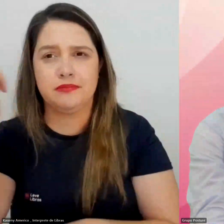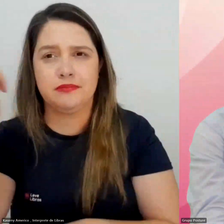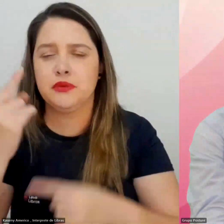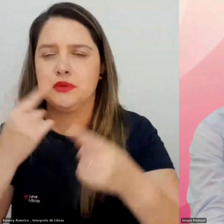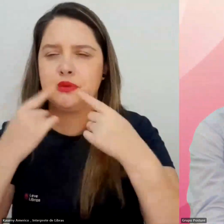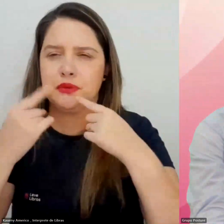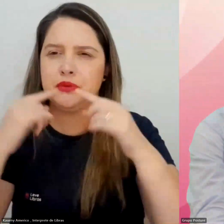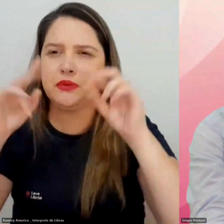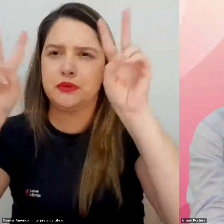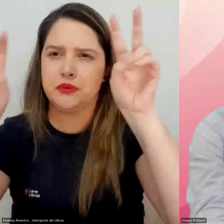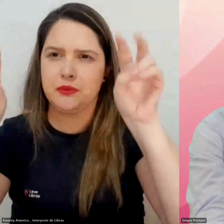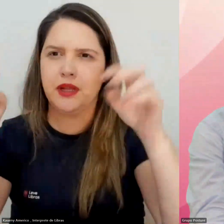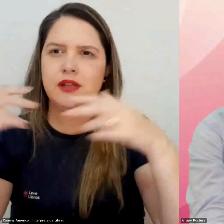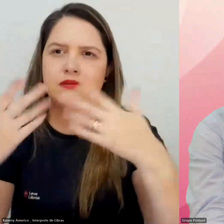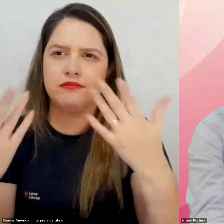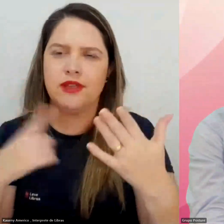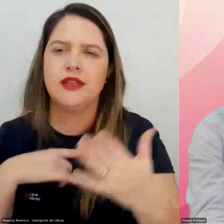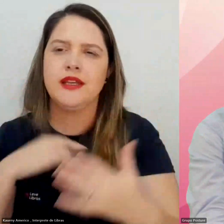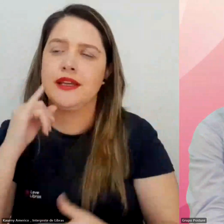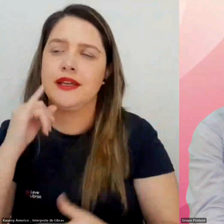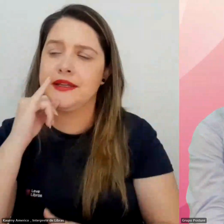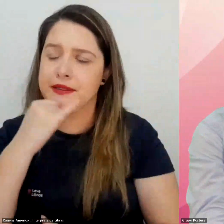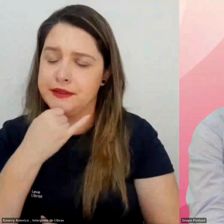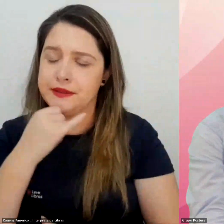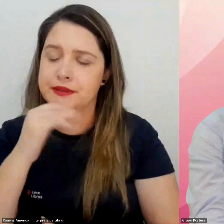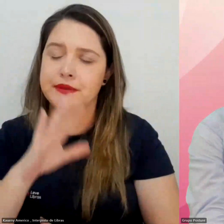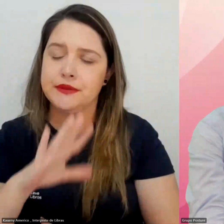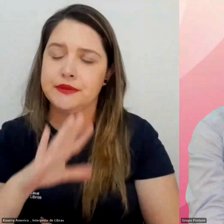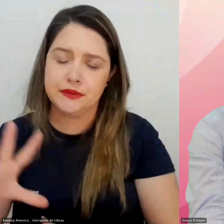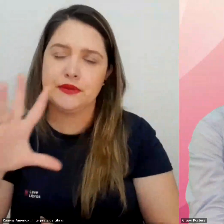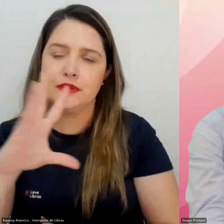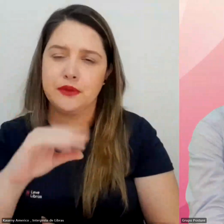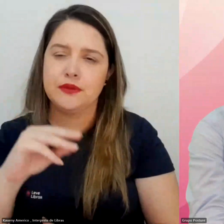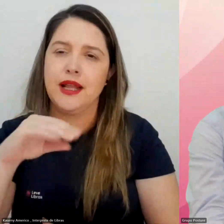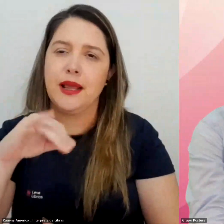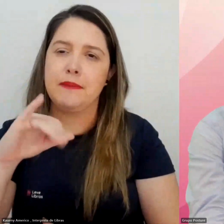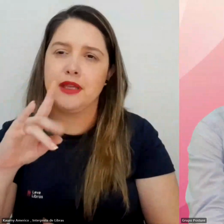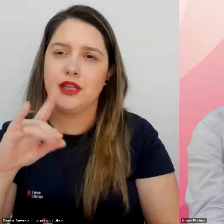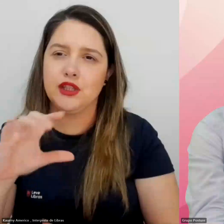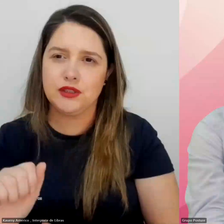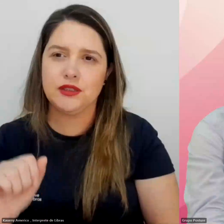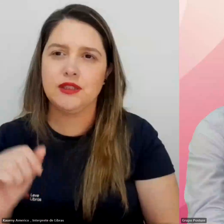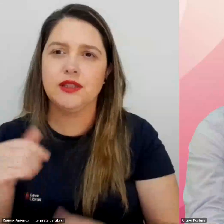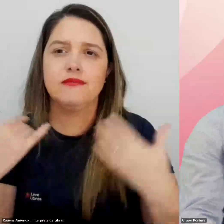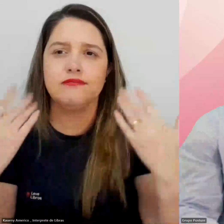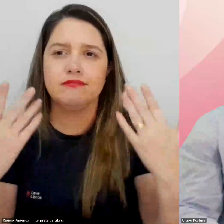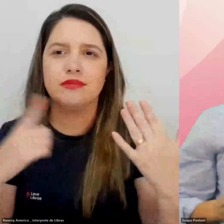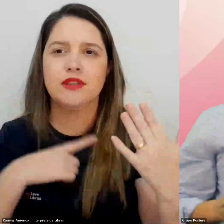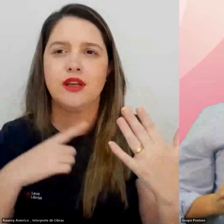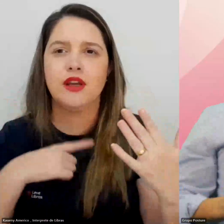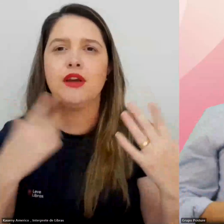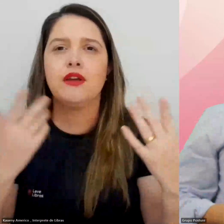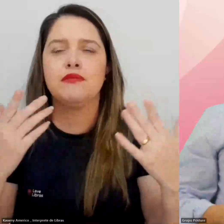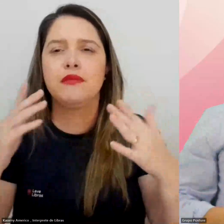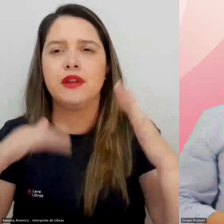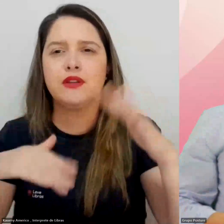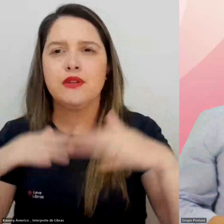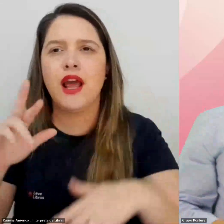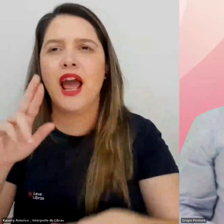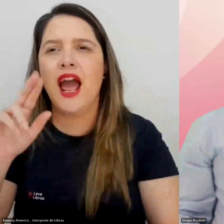que, infelizmente, não são tão vinculados na mídia, seja mídia televisiva, ou rádio,